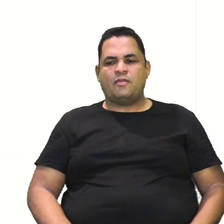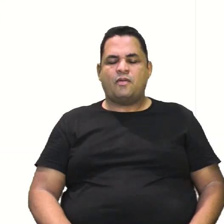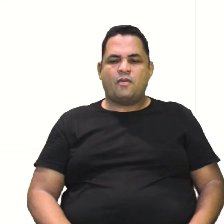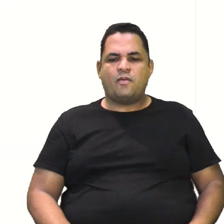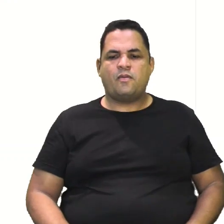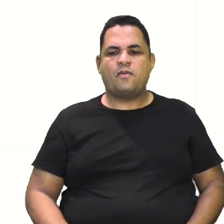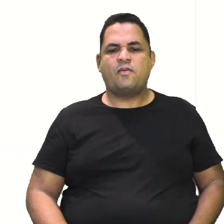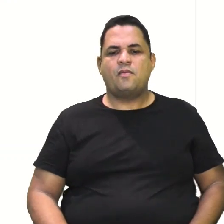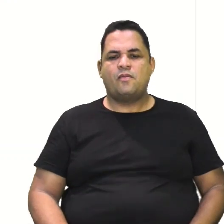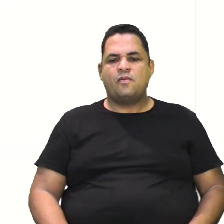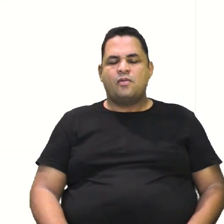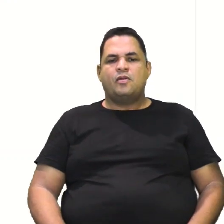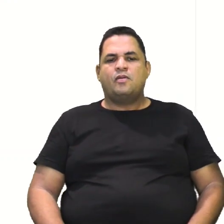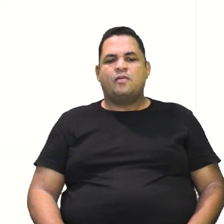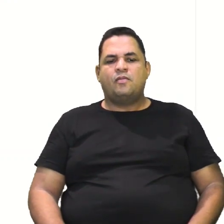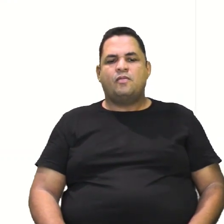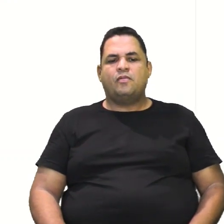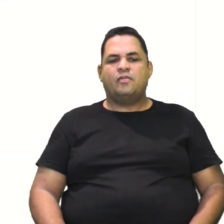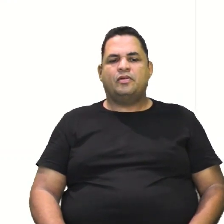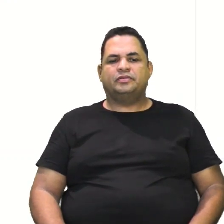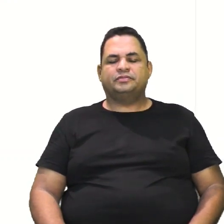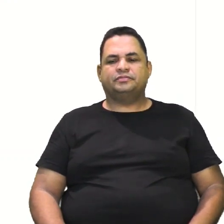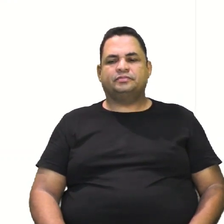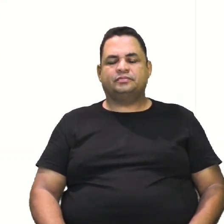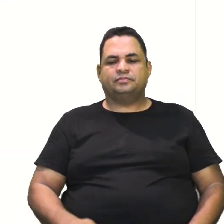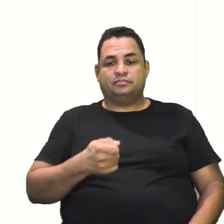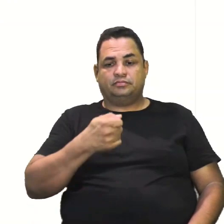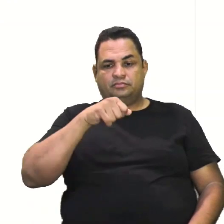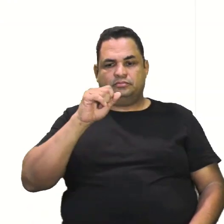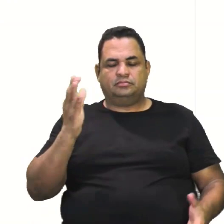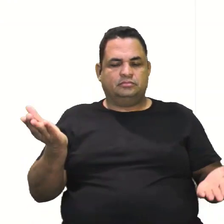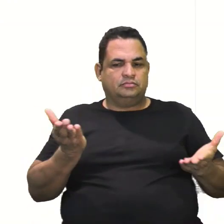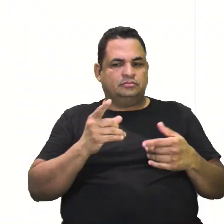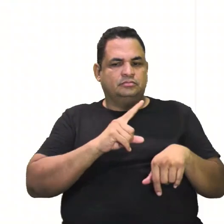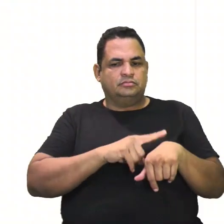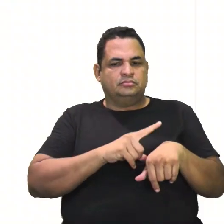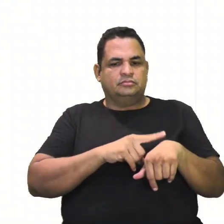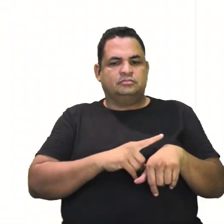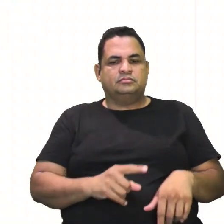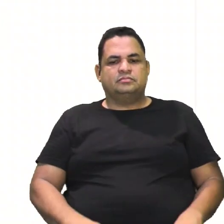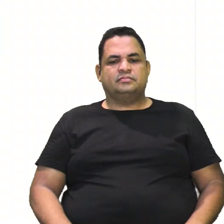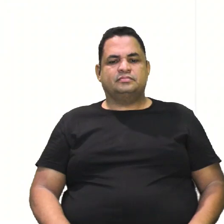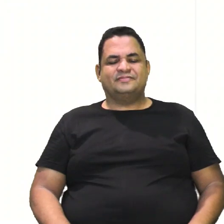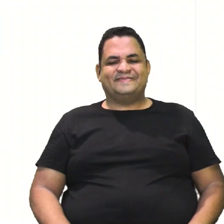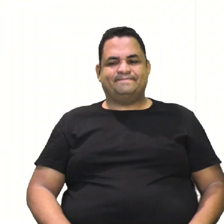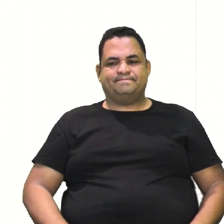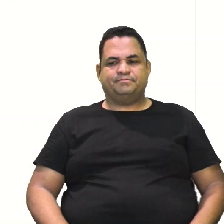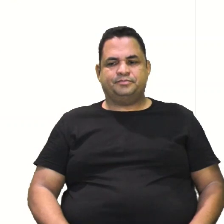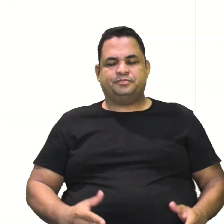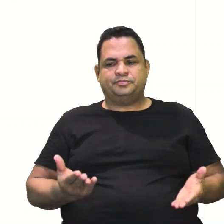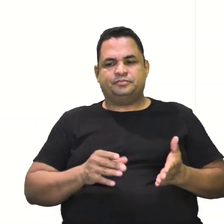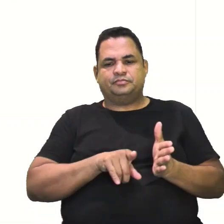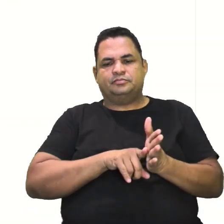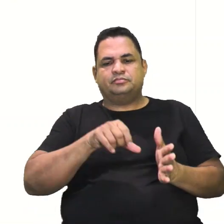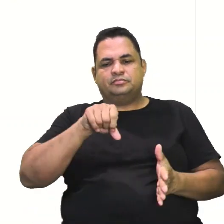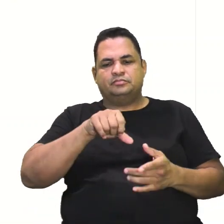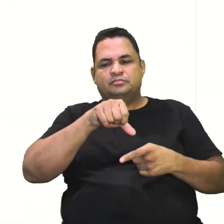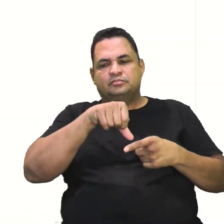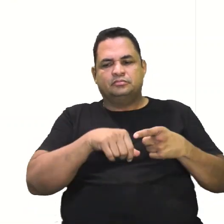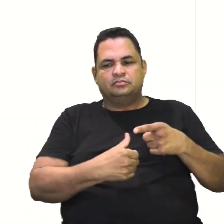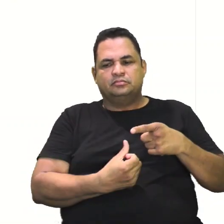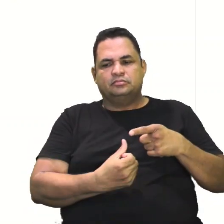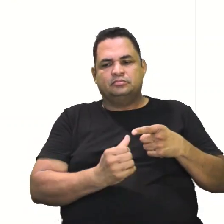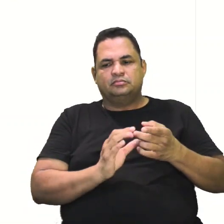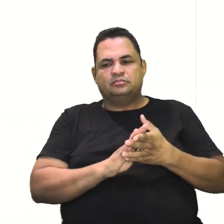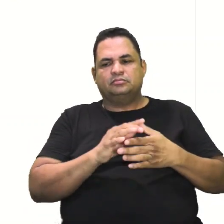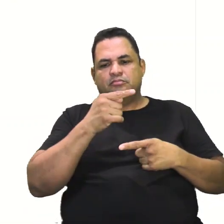desculpa, m é igual, aqui a gente conserta na hora. Mzinho da S agora, né, vai ser menos 9 sobre 6. Também